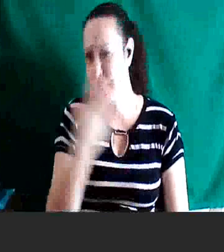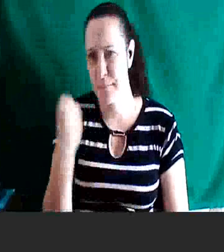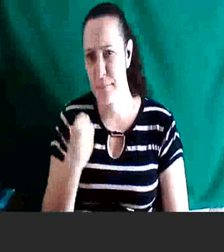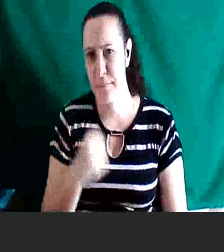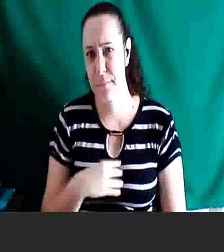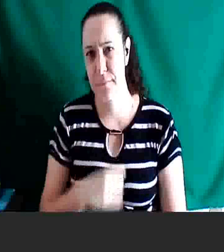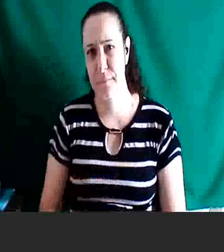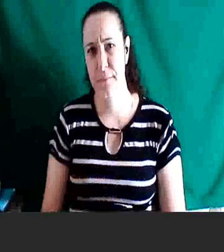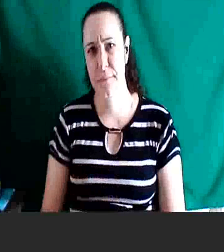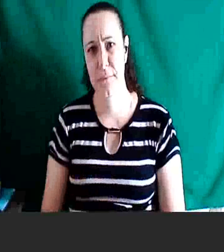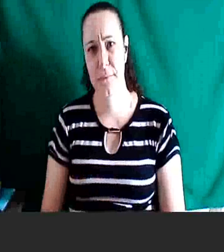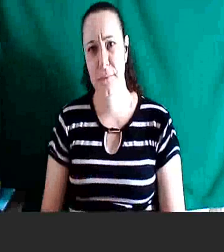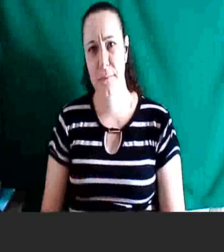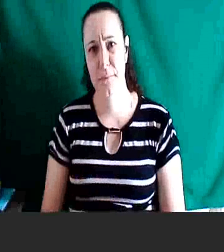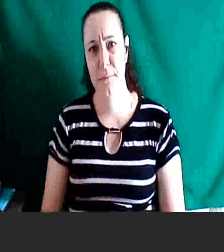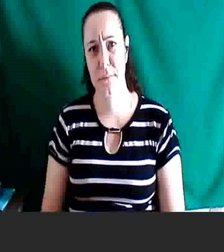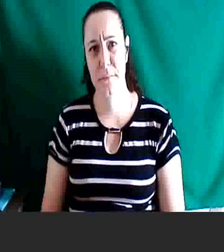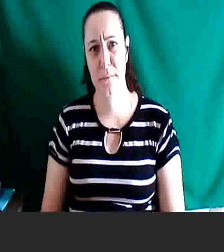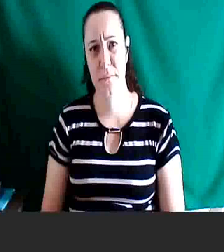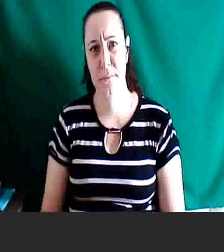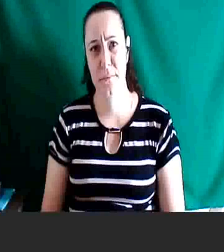Começa com a letra O.